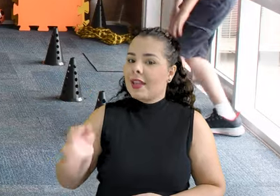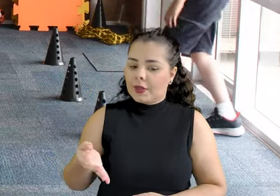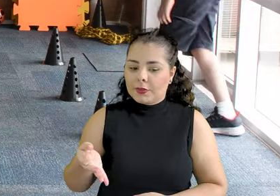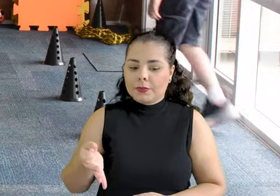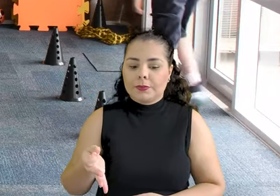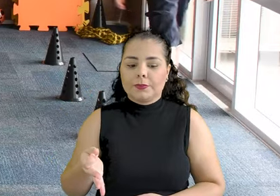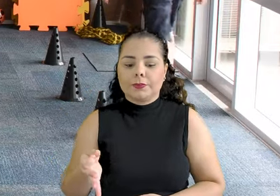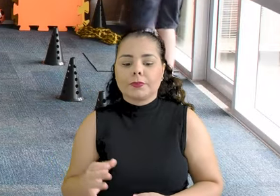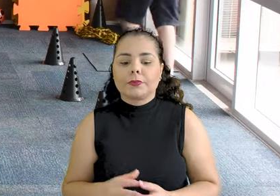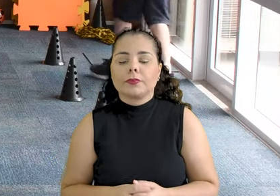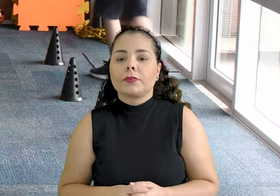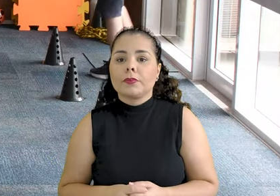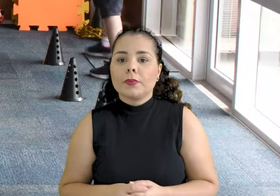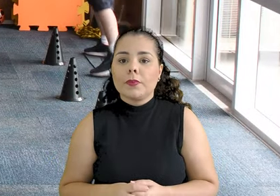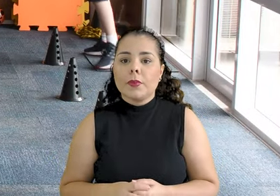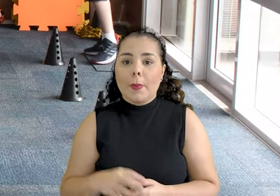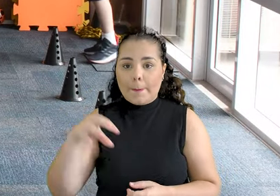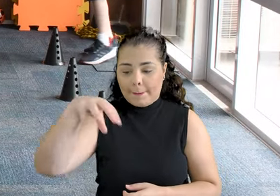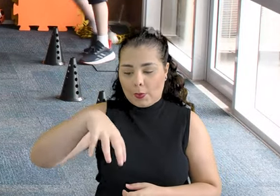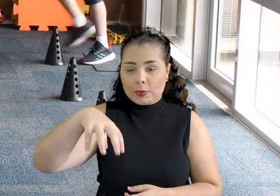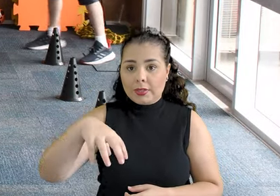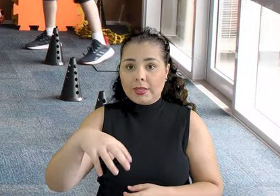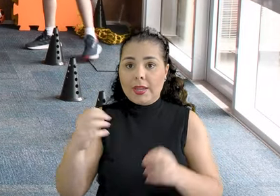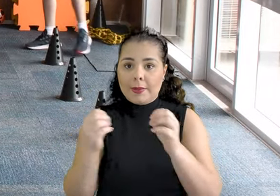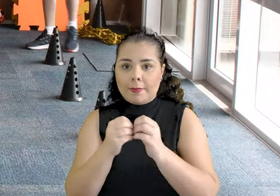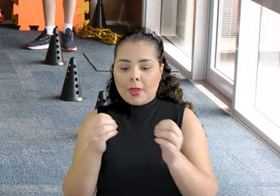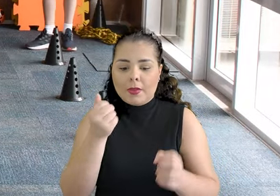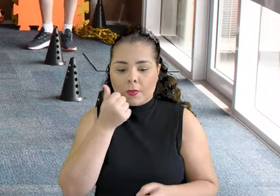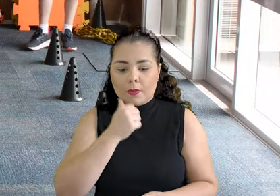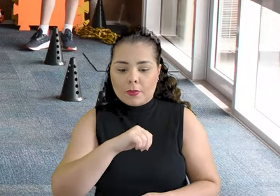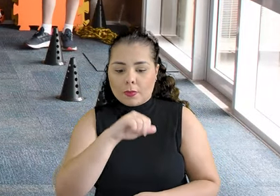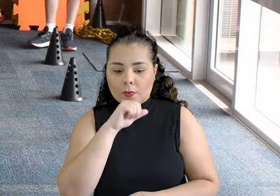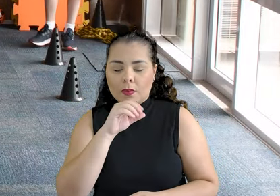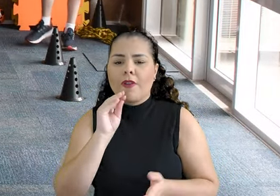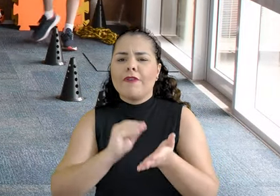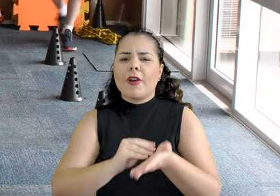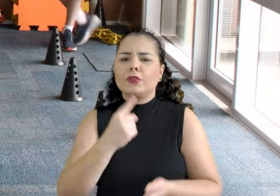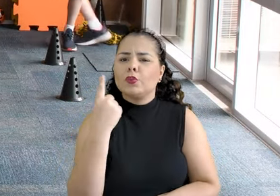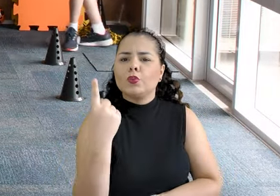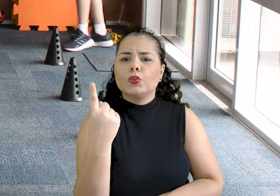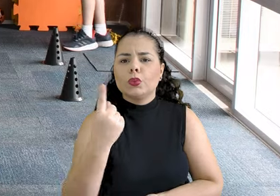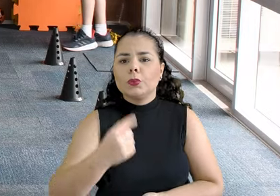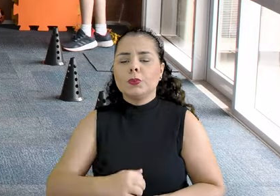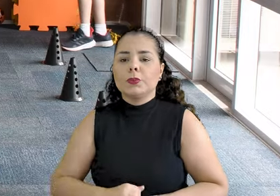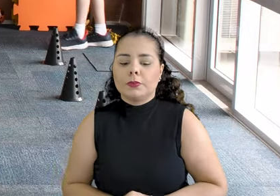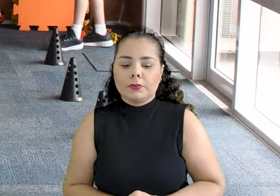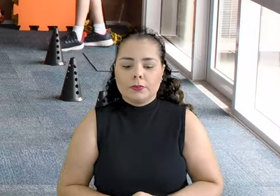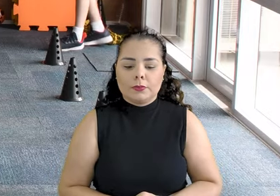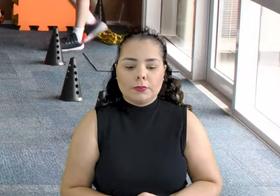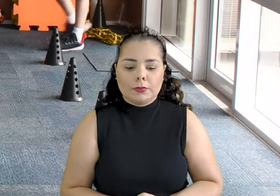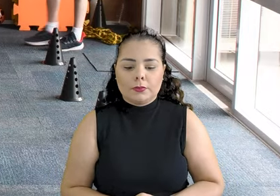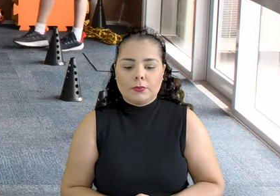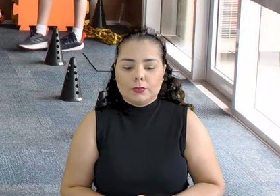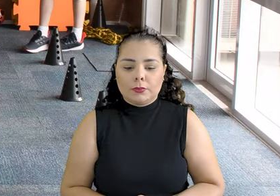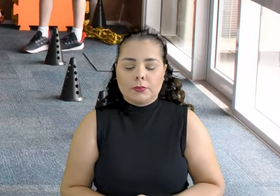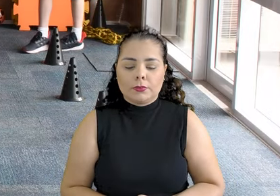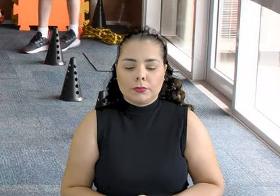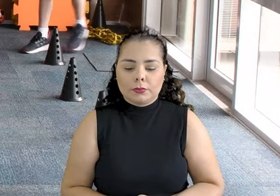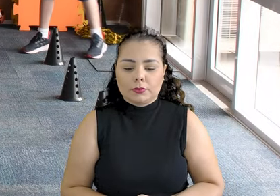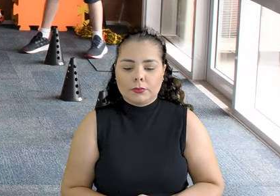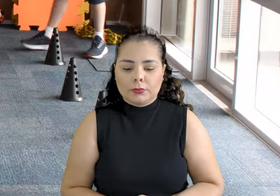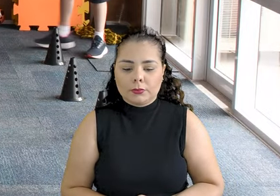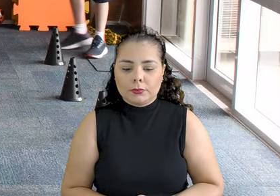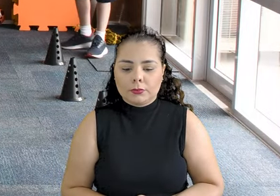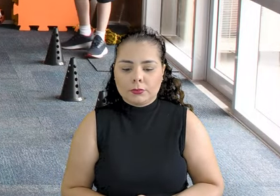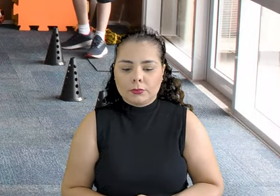Isso. Agora aqui, ó, do lado da mamãe. Falta mais um. O meu falta. Falta mais,